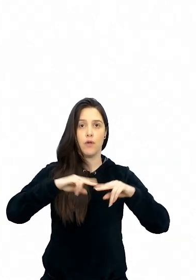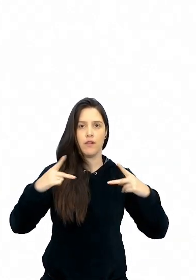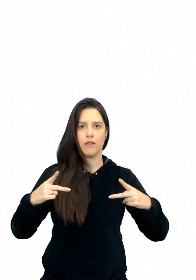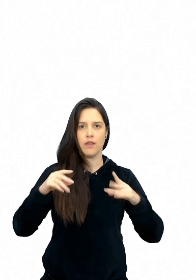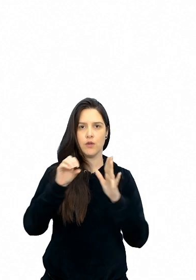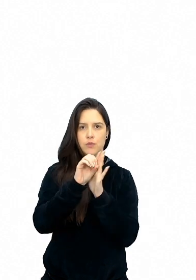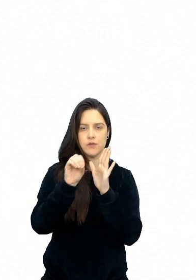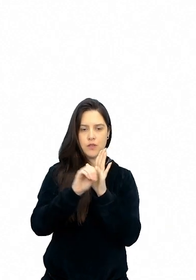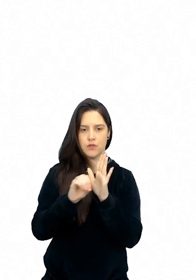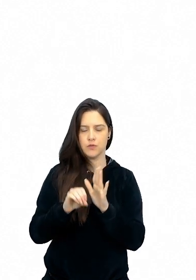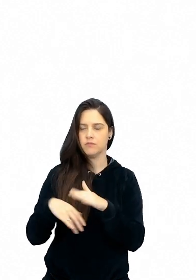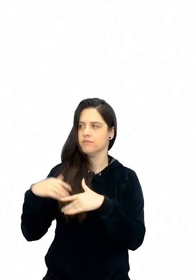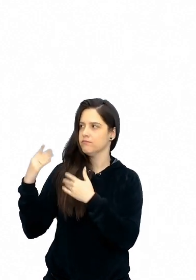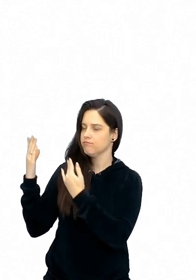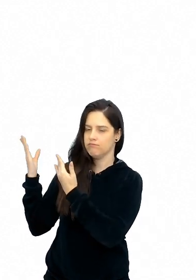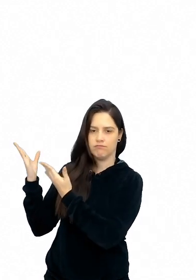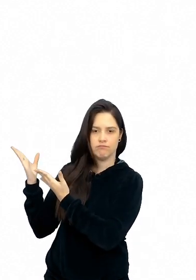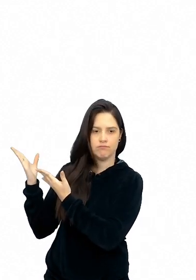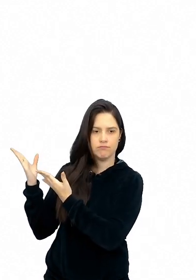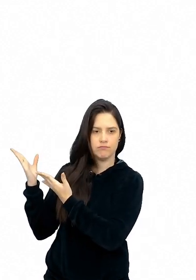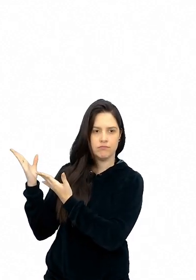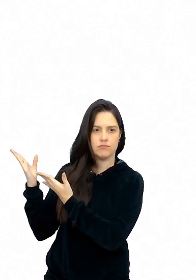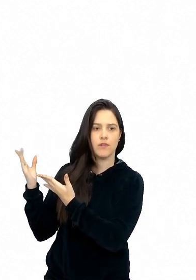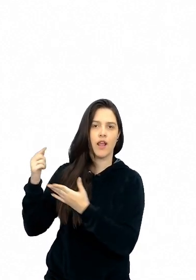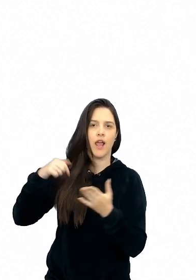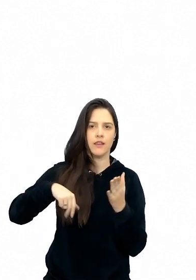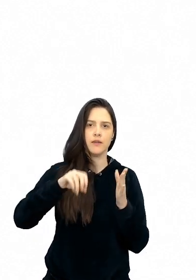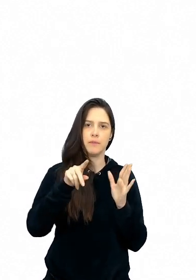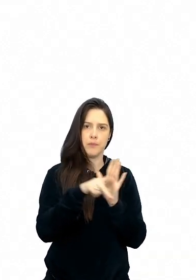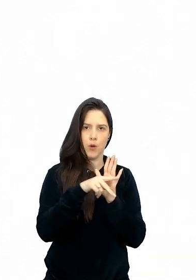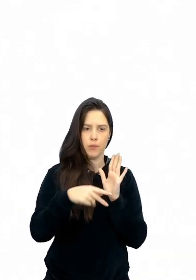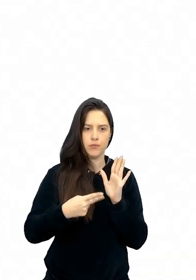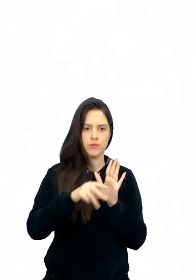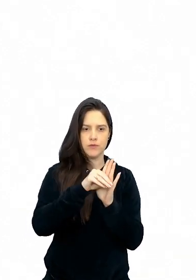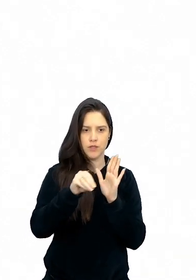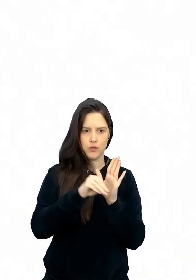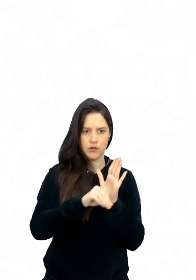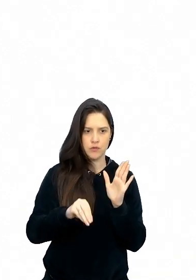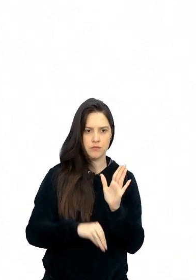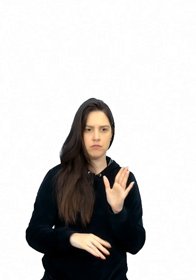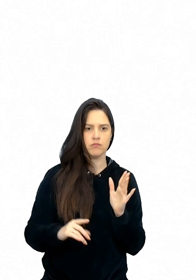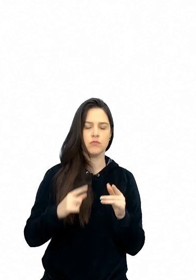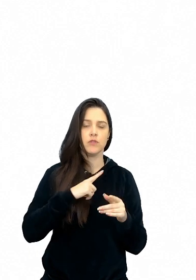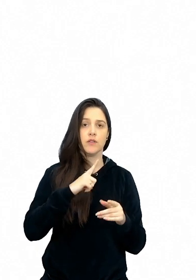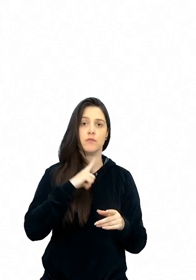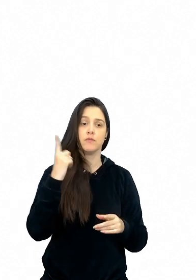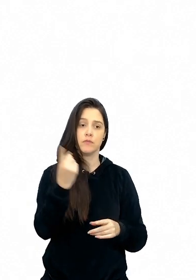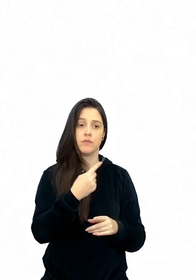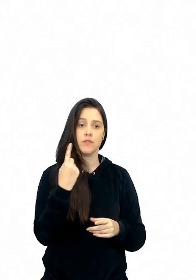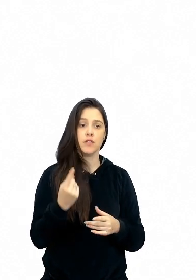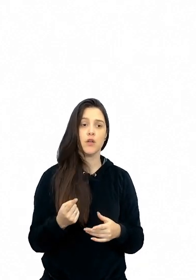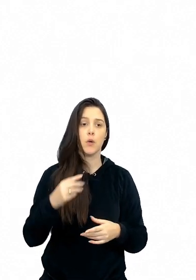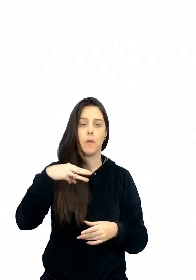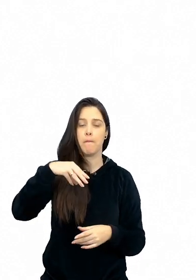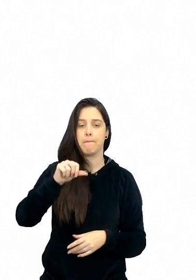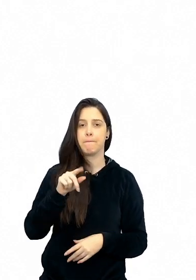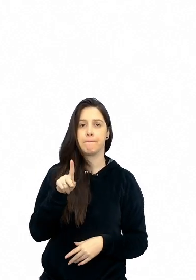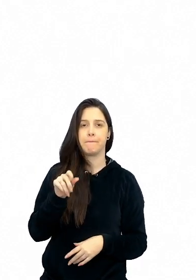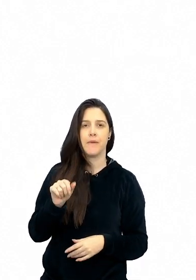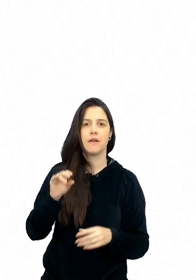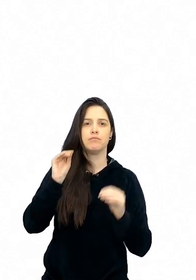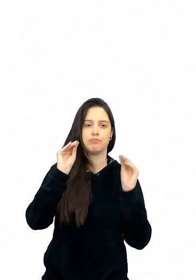formações anteriores lá pelo centro de mídias, né, que vocês entram pelo usuário da sede, pela senha